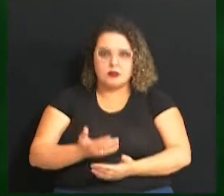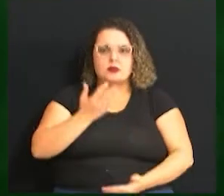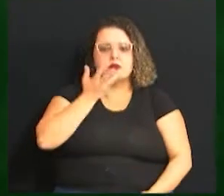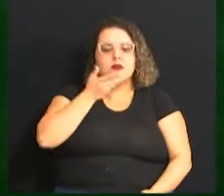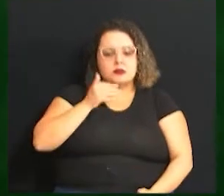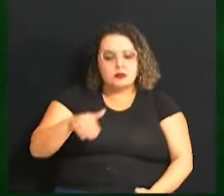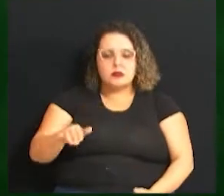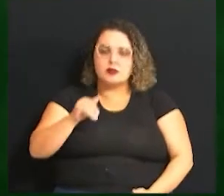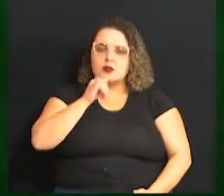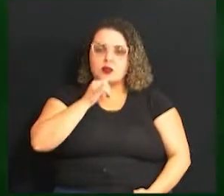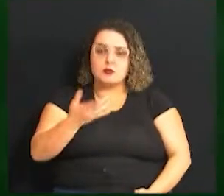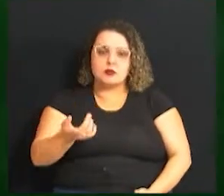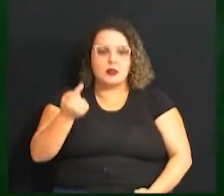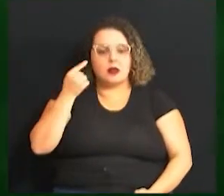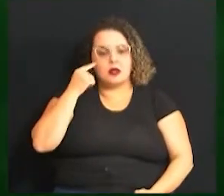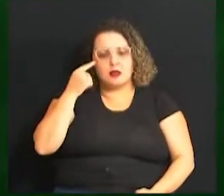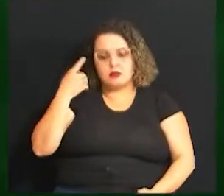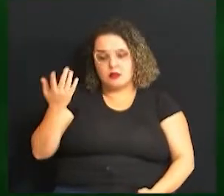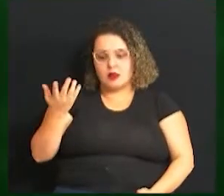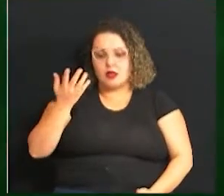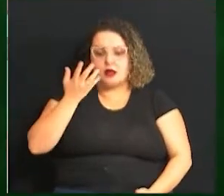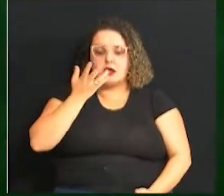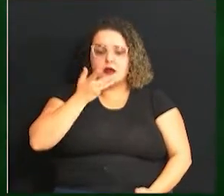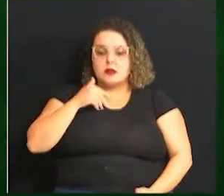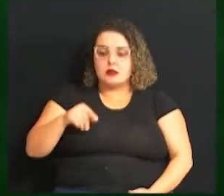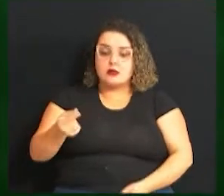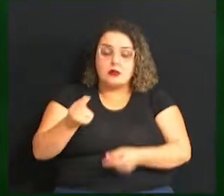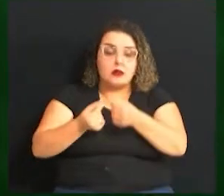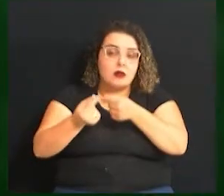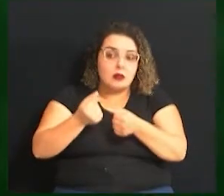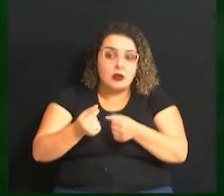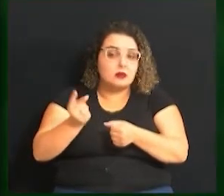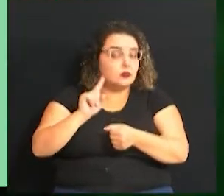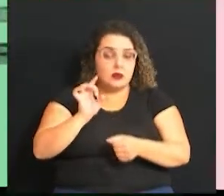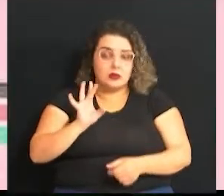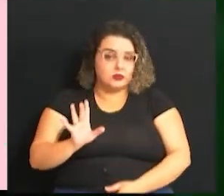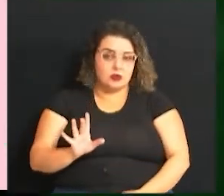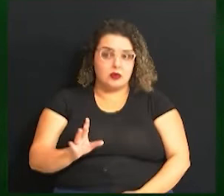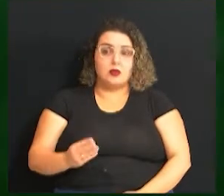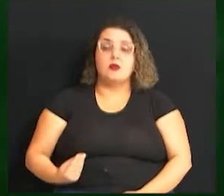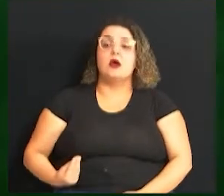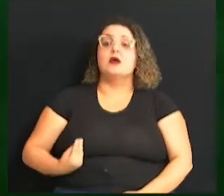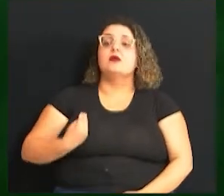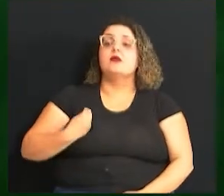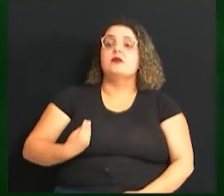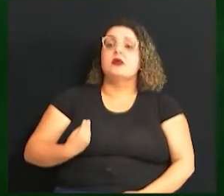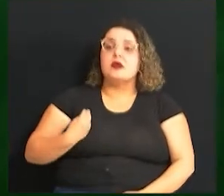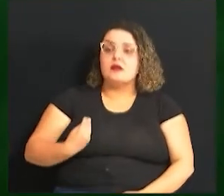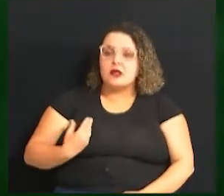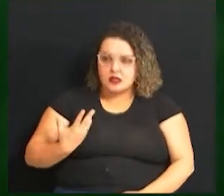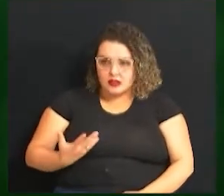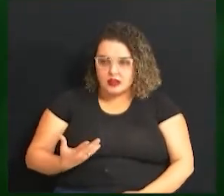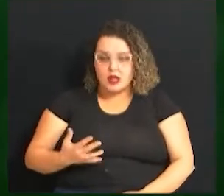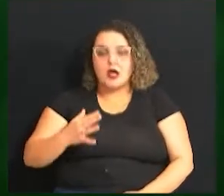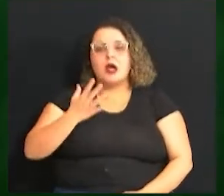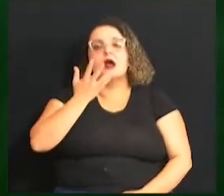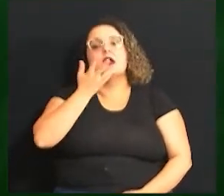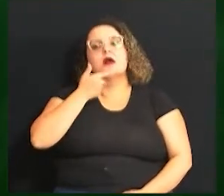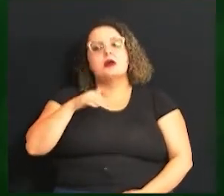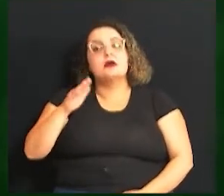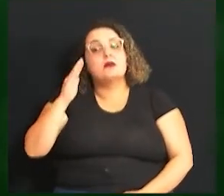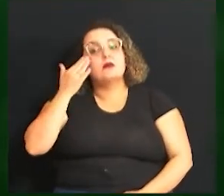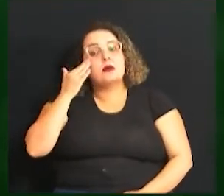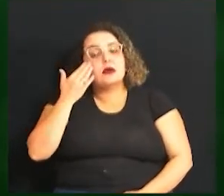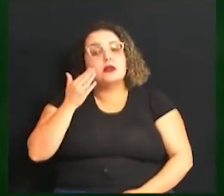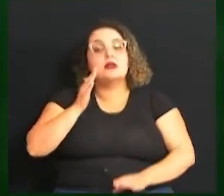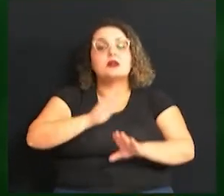educação infantil, por exemplo. A gente pensa, a criança vai mexer com dinheirinho. Não é só isso, a criança vai vivenciar, a criança vai